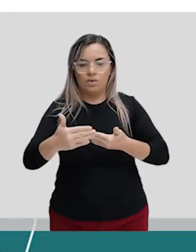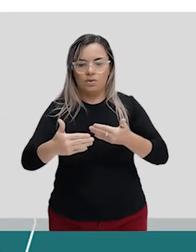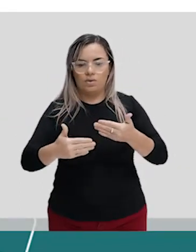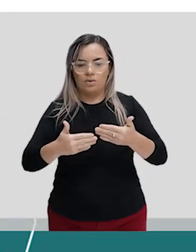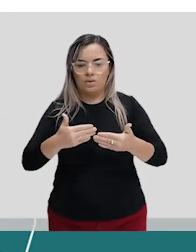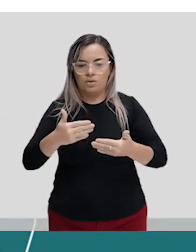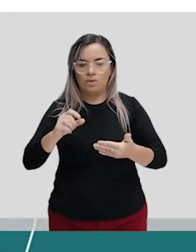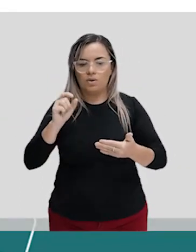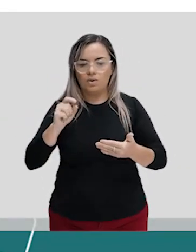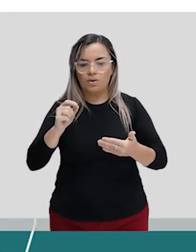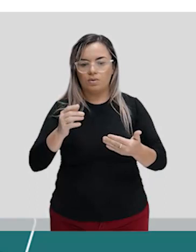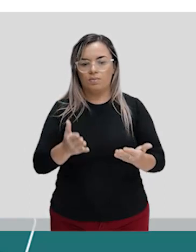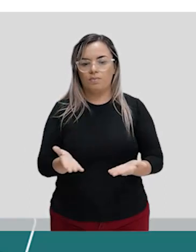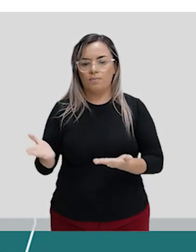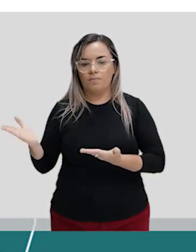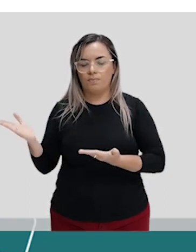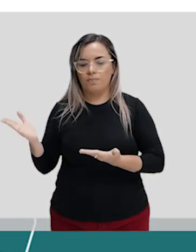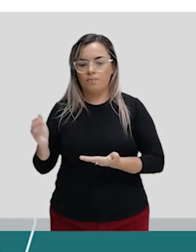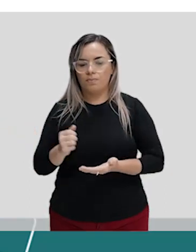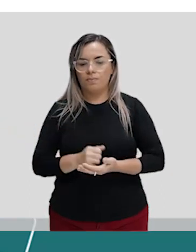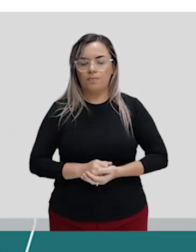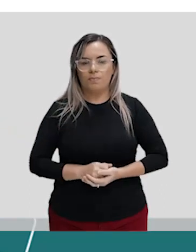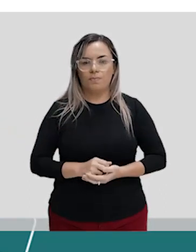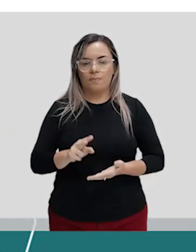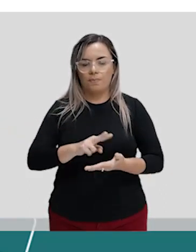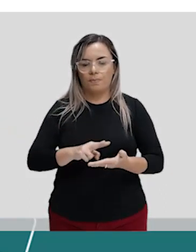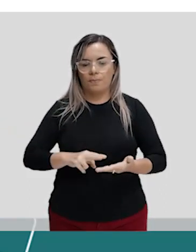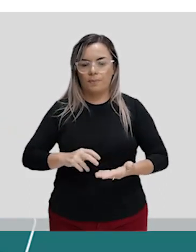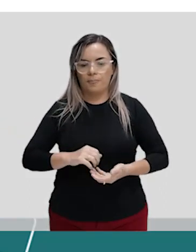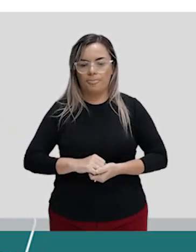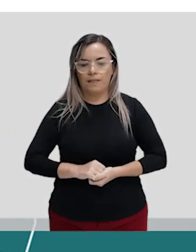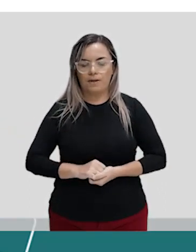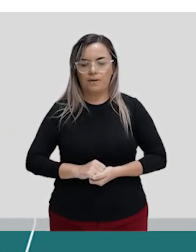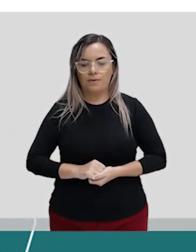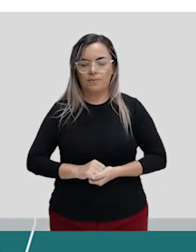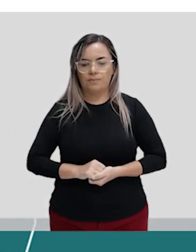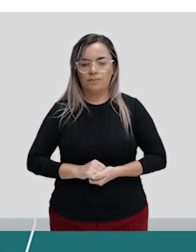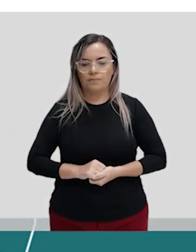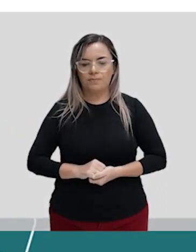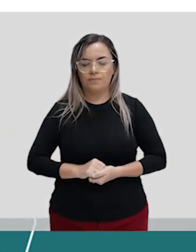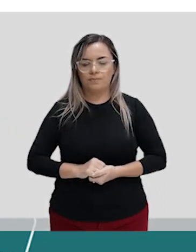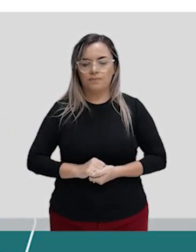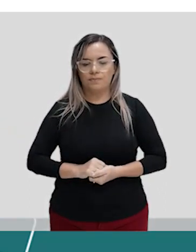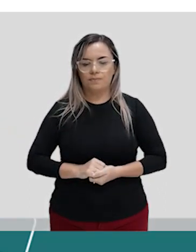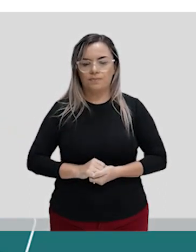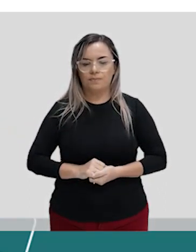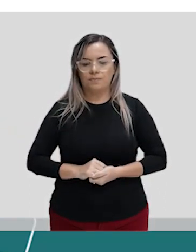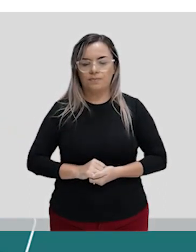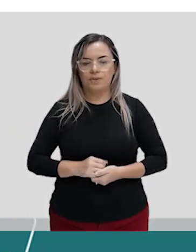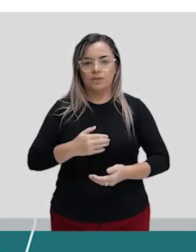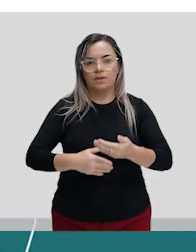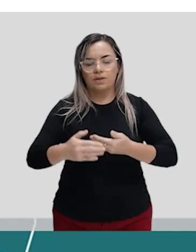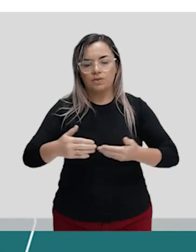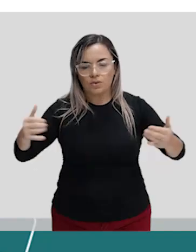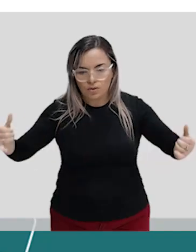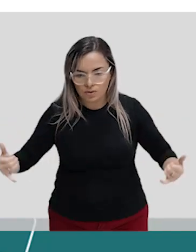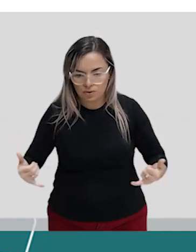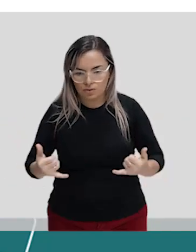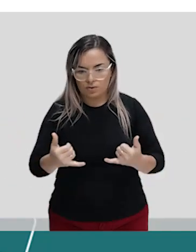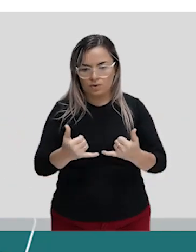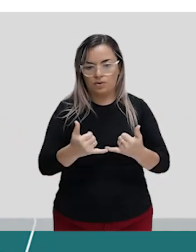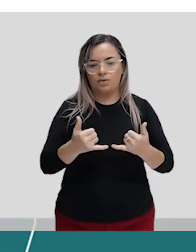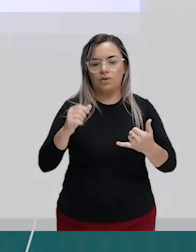disulfeto, podem interagir por pontes de hidrogênio, tá? Ou por interações iônicas ou